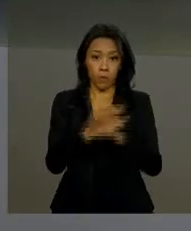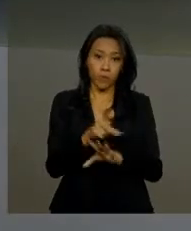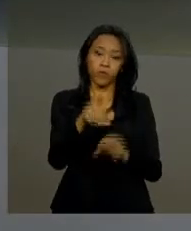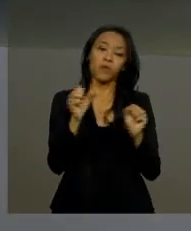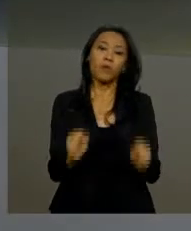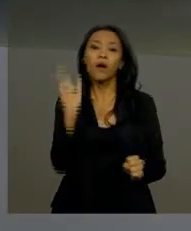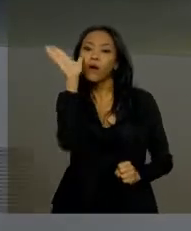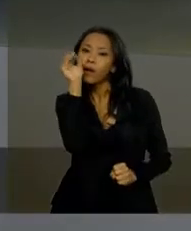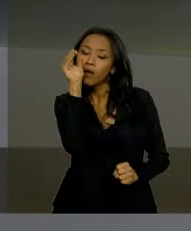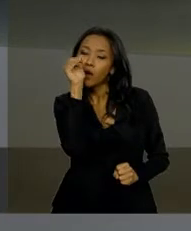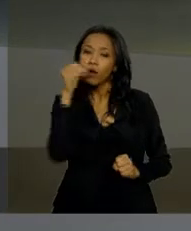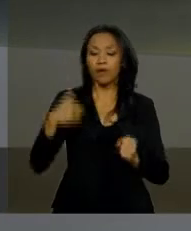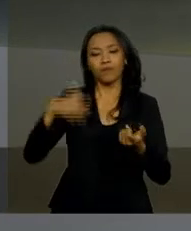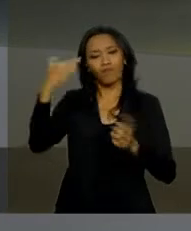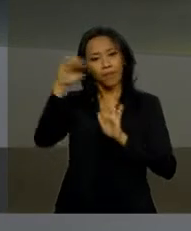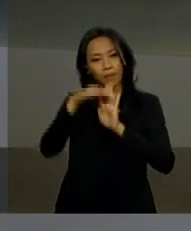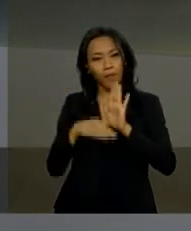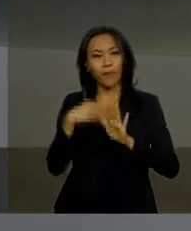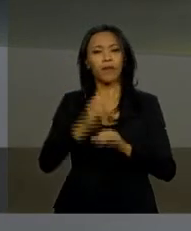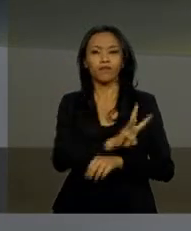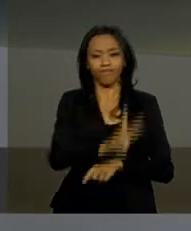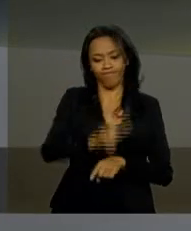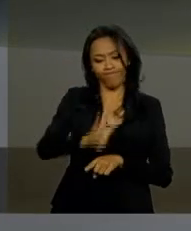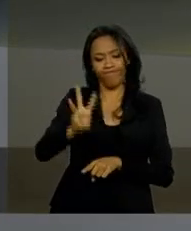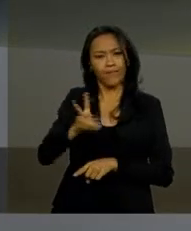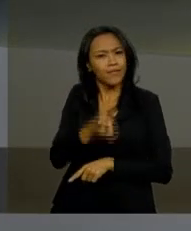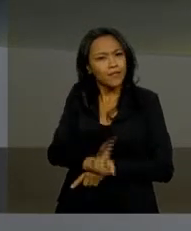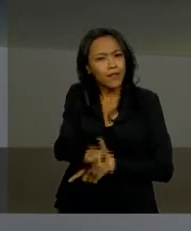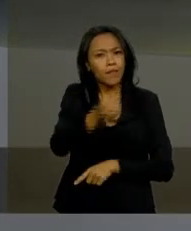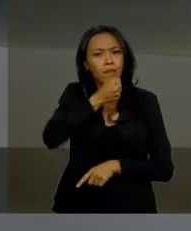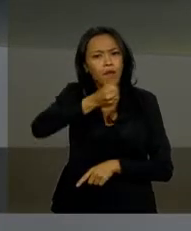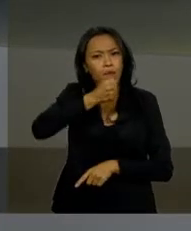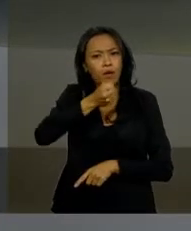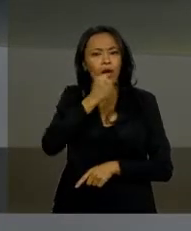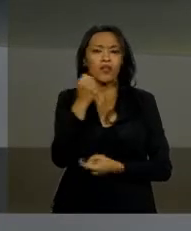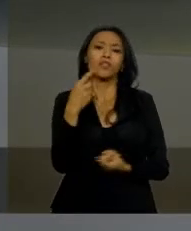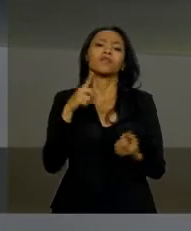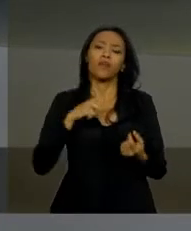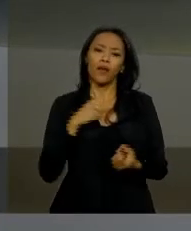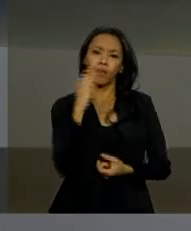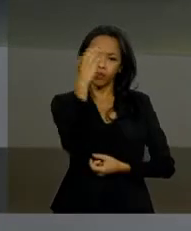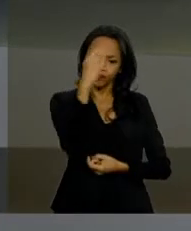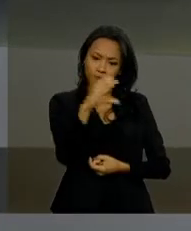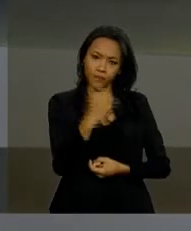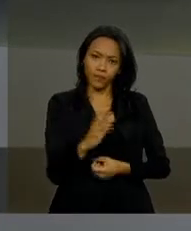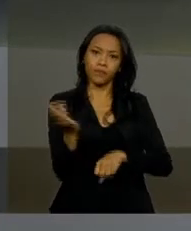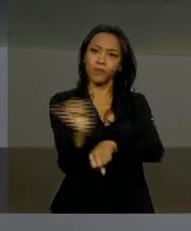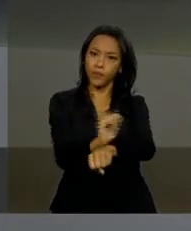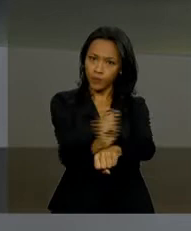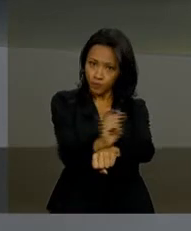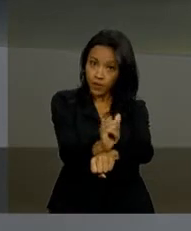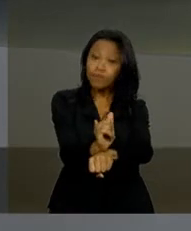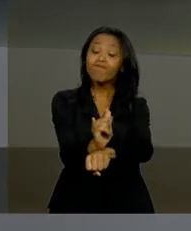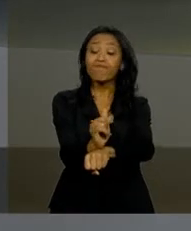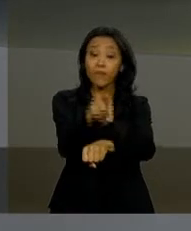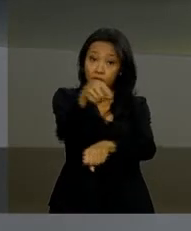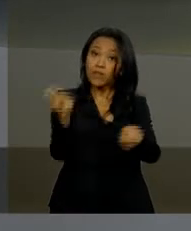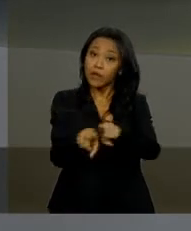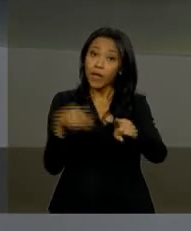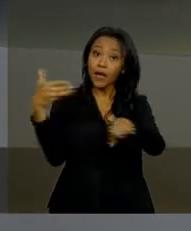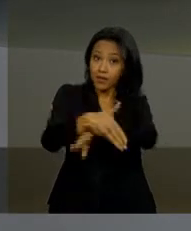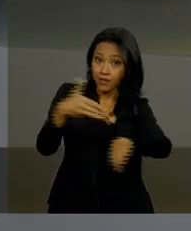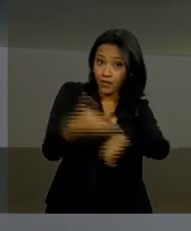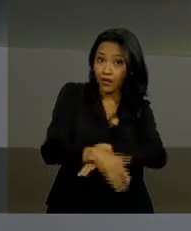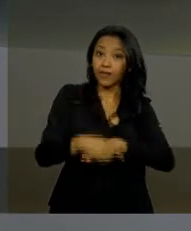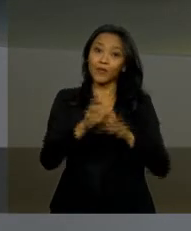acompanha nossa programas ao vivo pelo site da npr todas as reportagens estão disponíveis em nosso canal no youtube acesse também o nosso